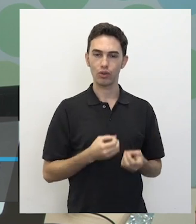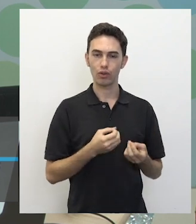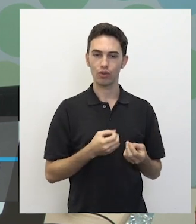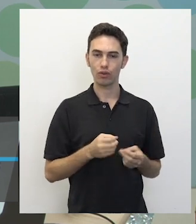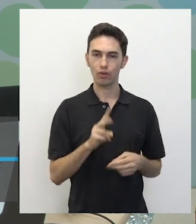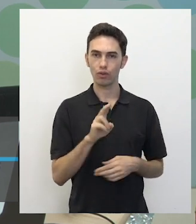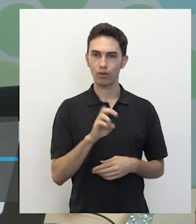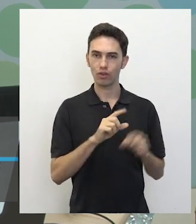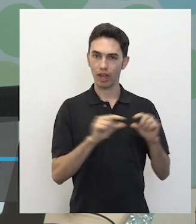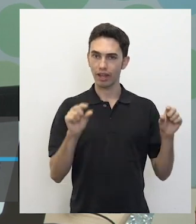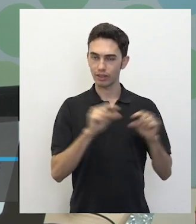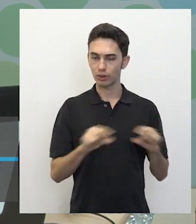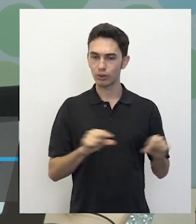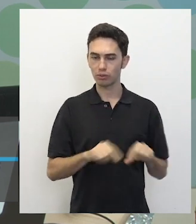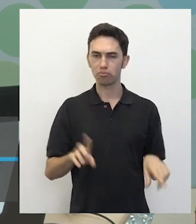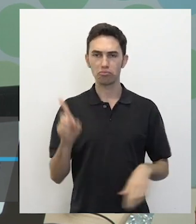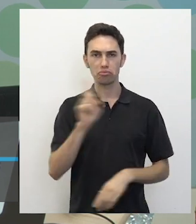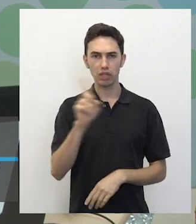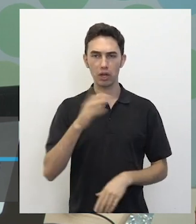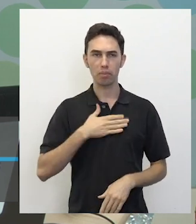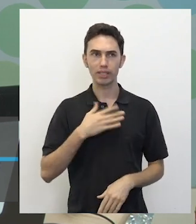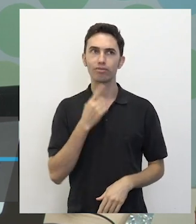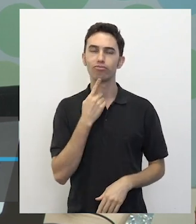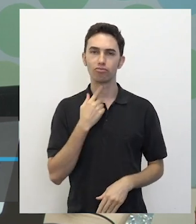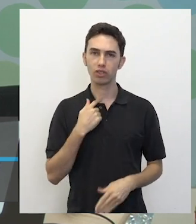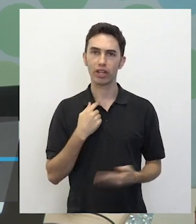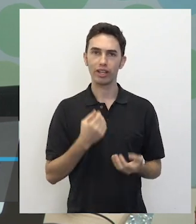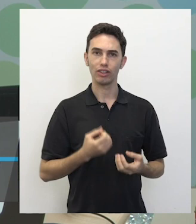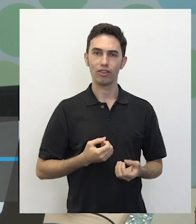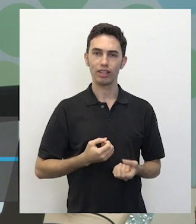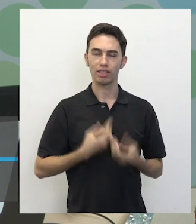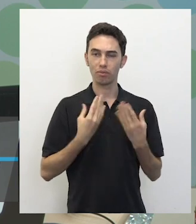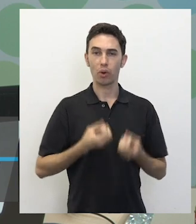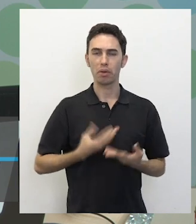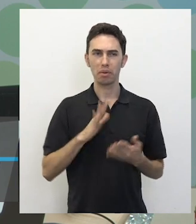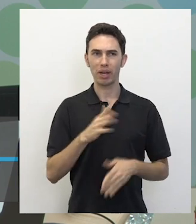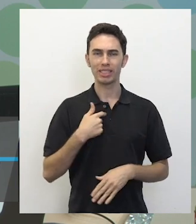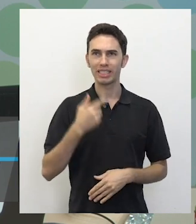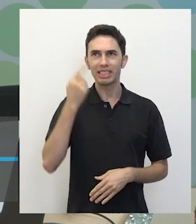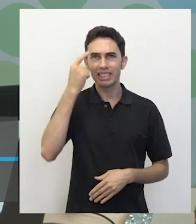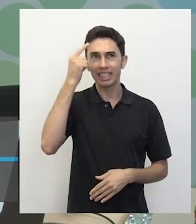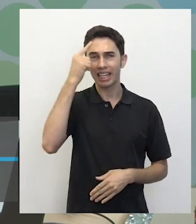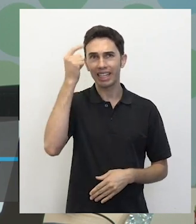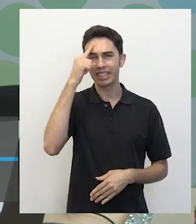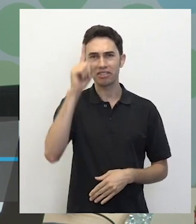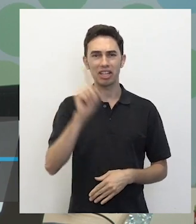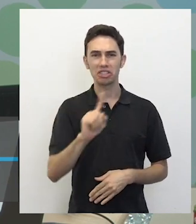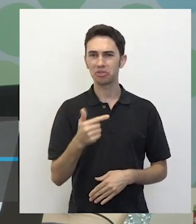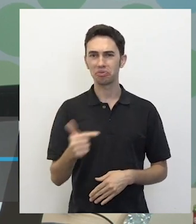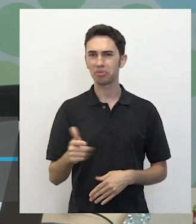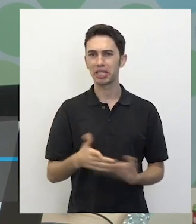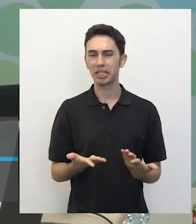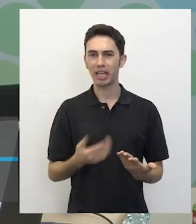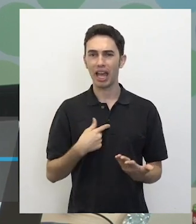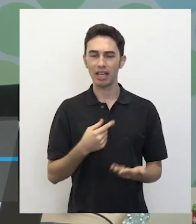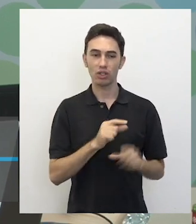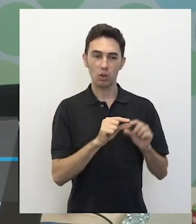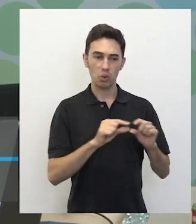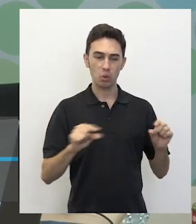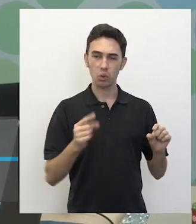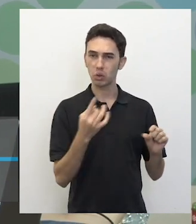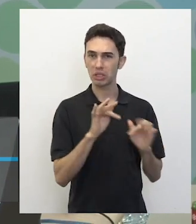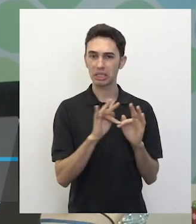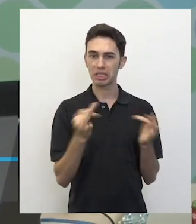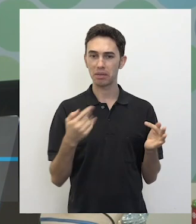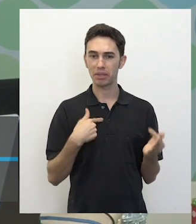da Vivian, falou, não, mas eu tenho vontade de fazer poemas, mas não tenho criatividade muito boa para fazer. Só consigo fazer um único poema sobre anime